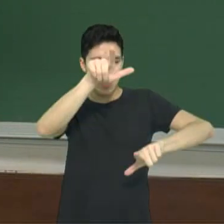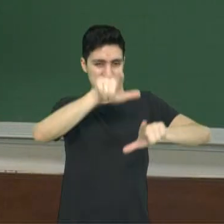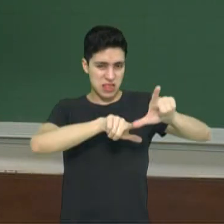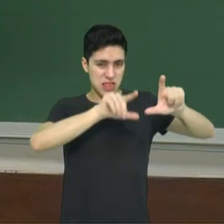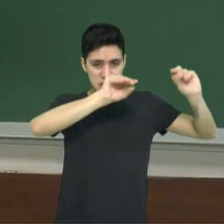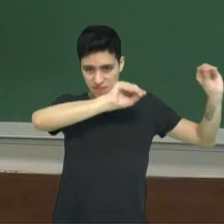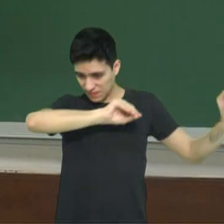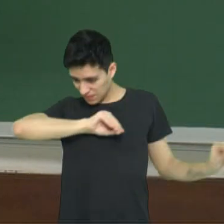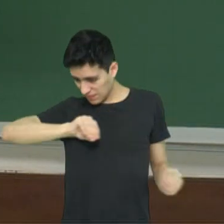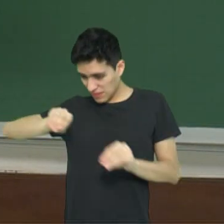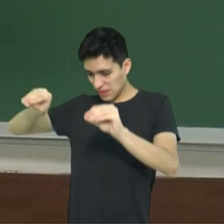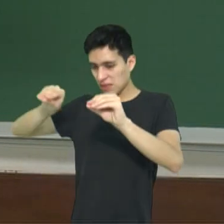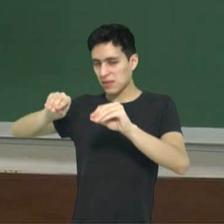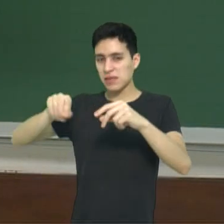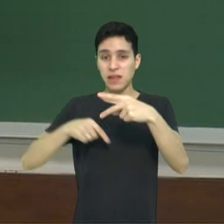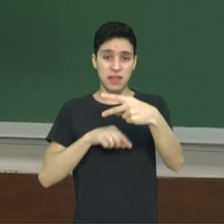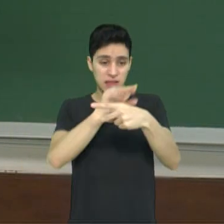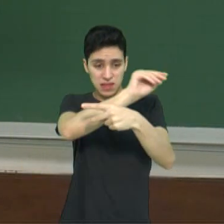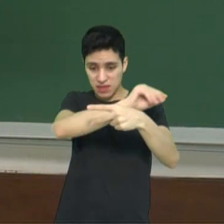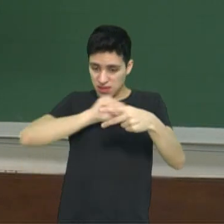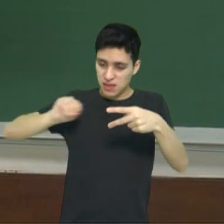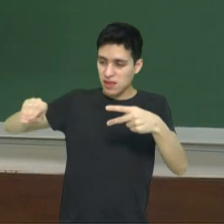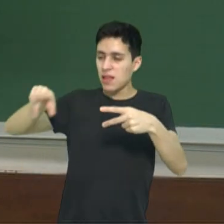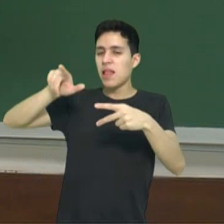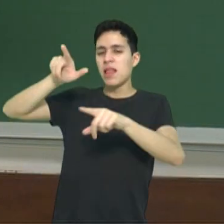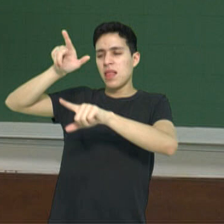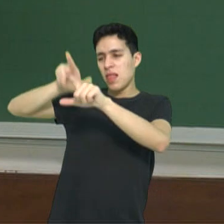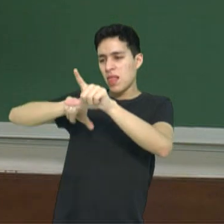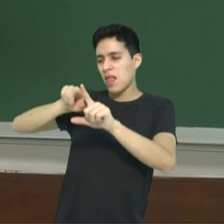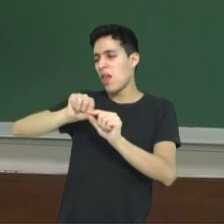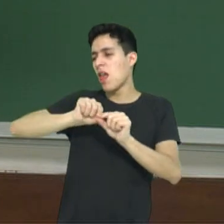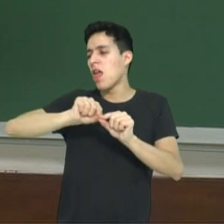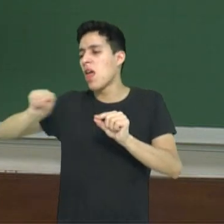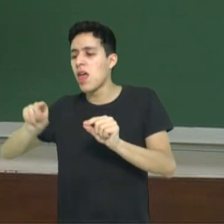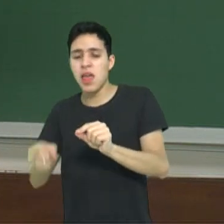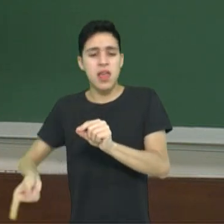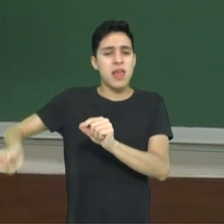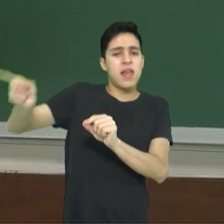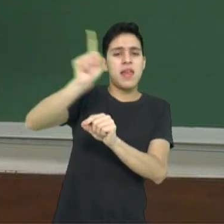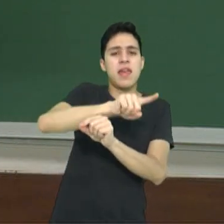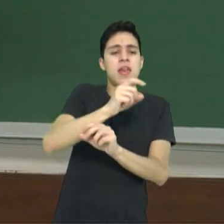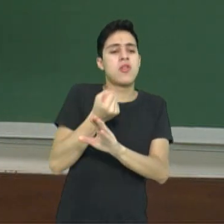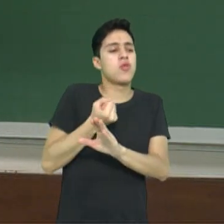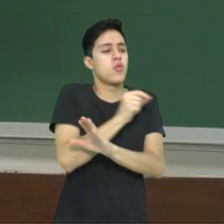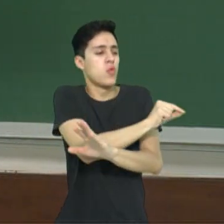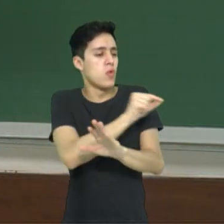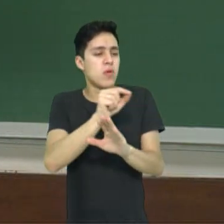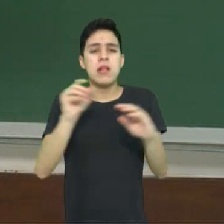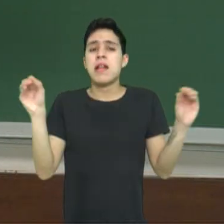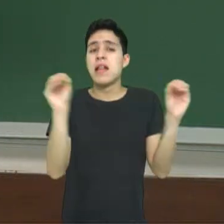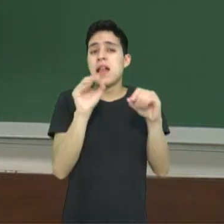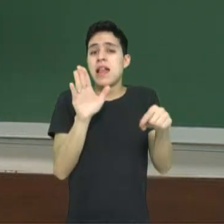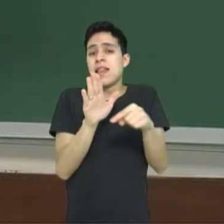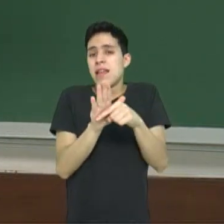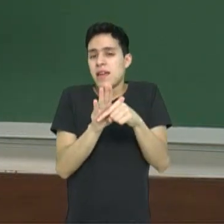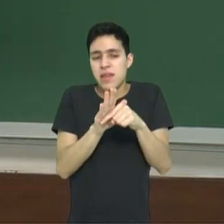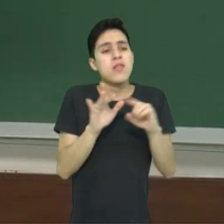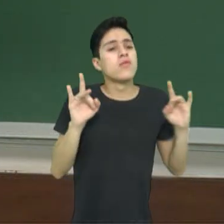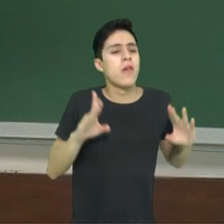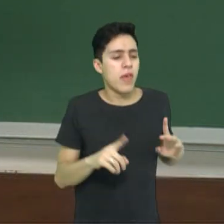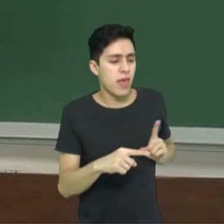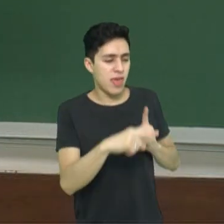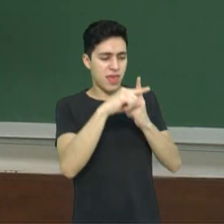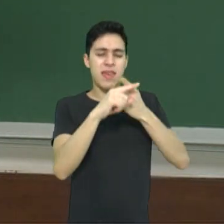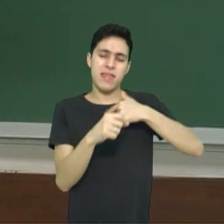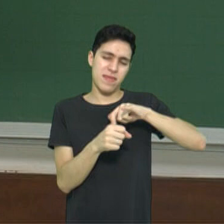para o segundo membro e deixar os números no primeiro, eu não vou trabalhar com número negativo. E foi o